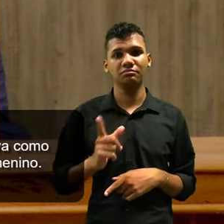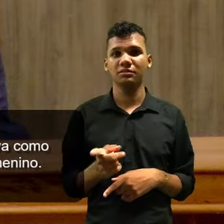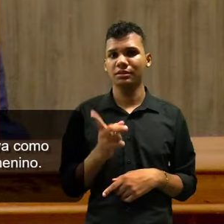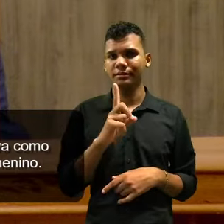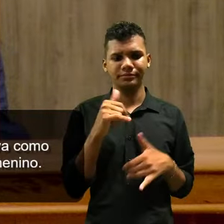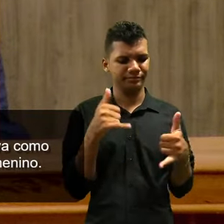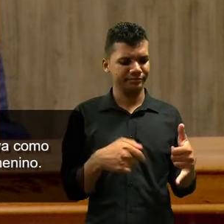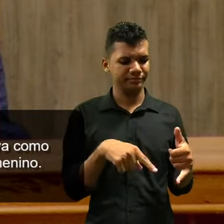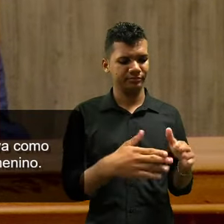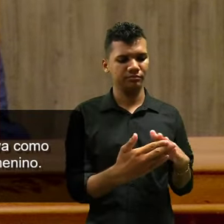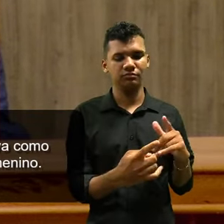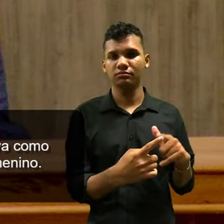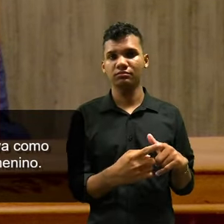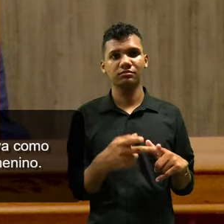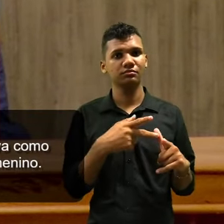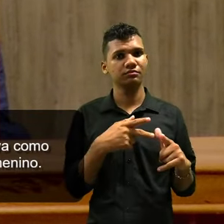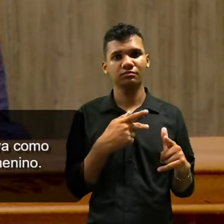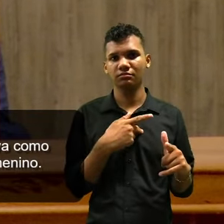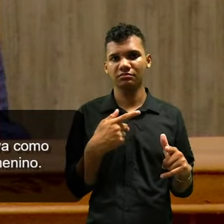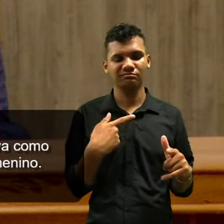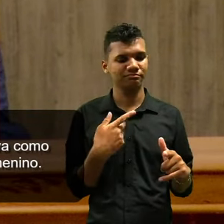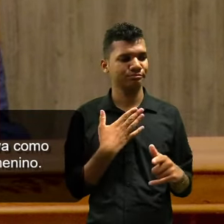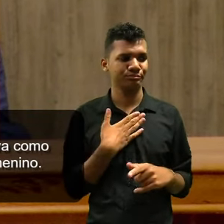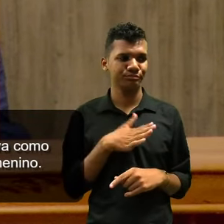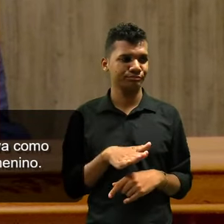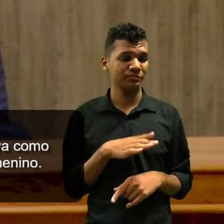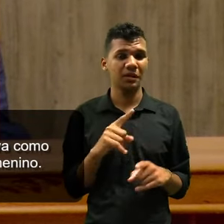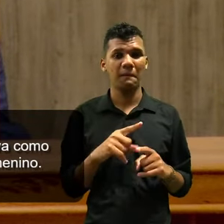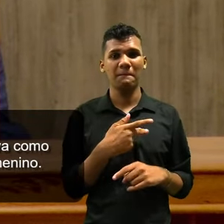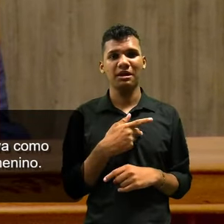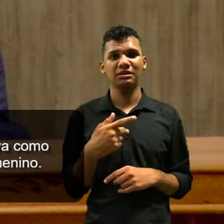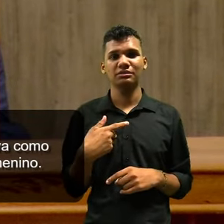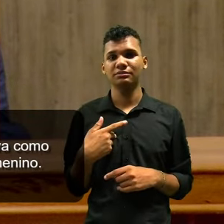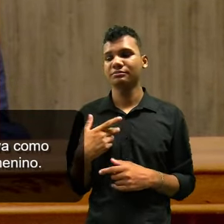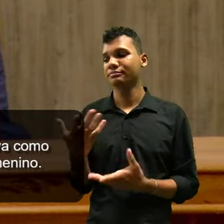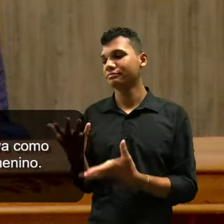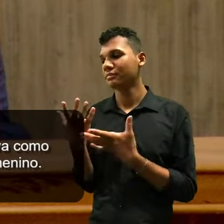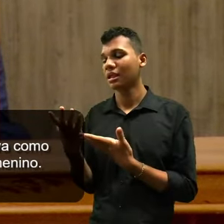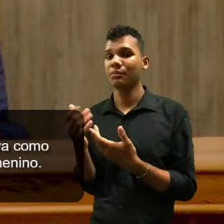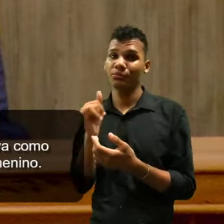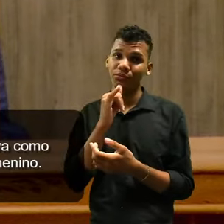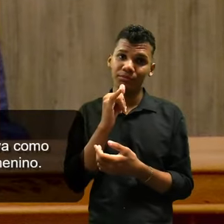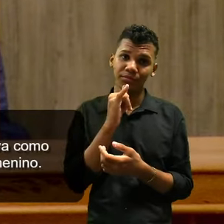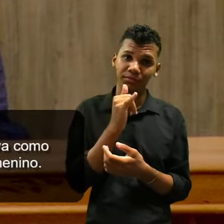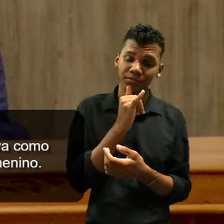na igreja pastor não agrada ele ele quer doce ele quer